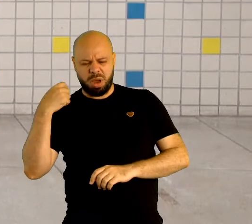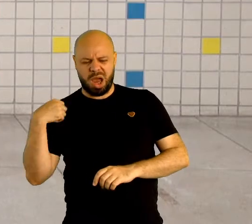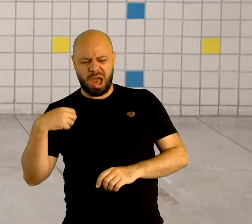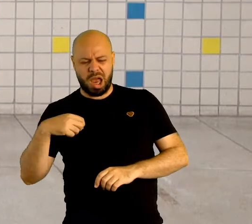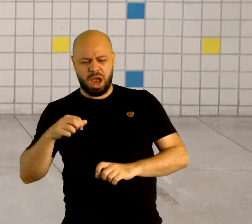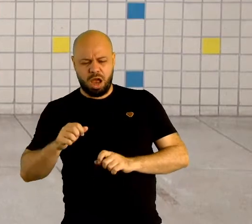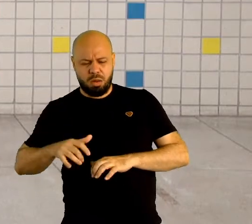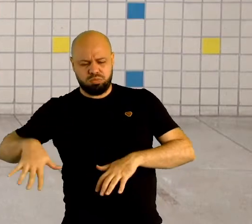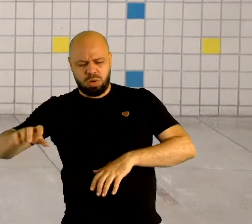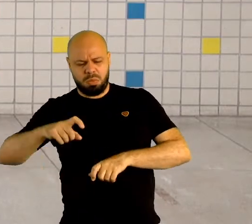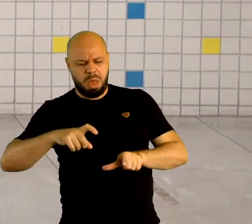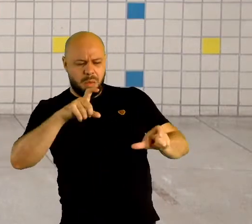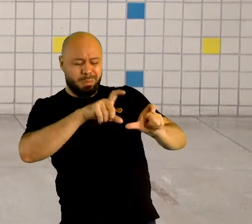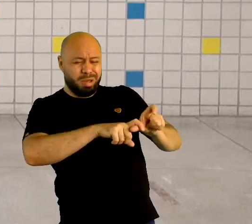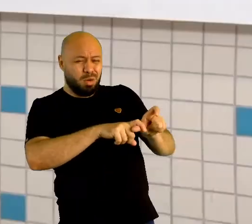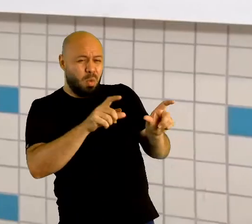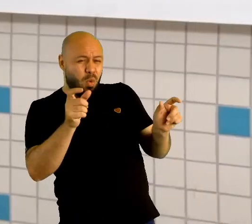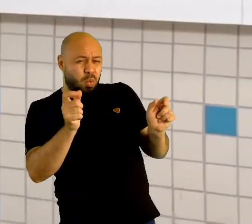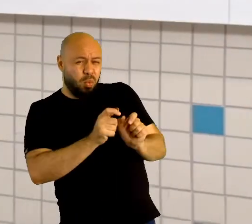sua produção.